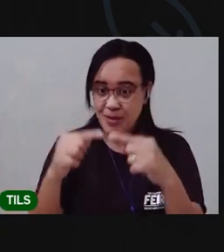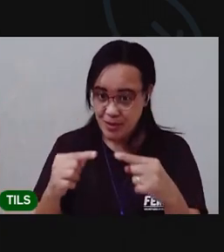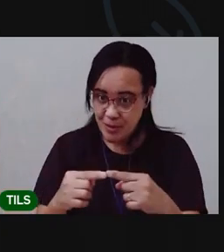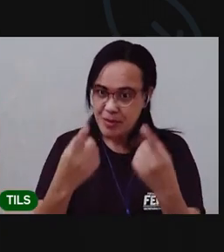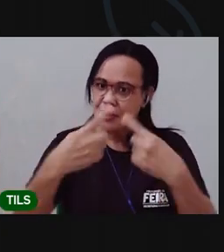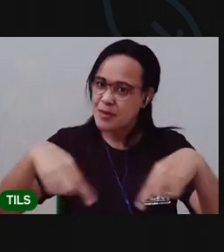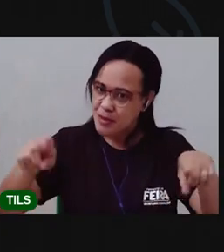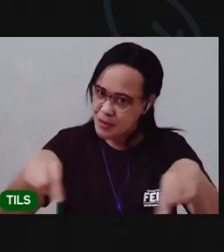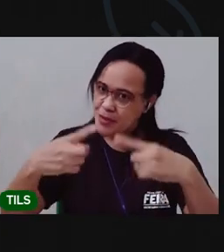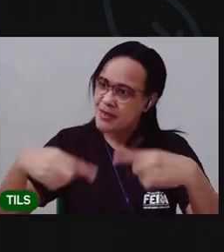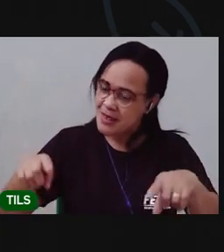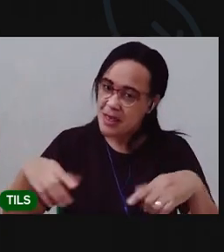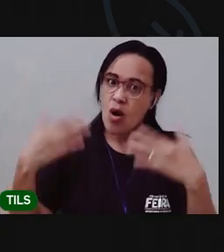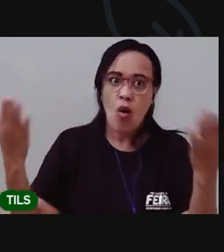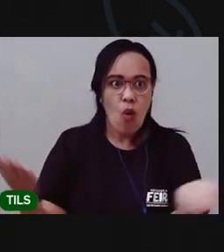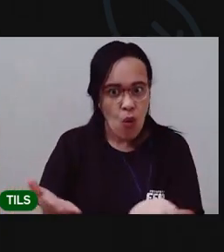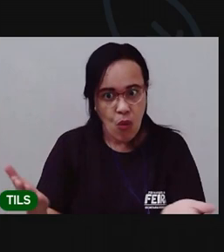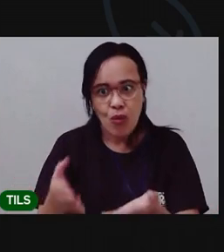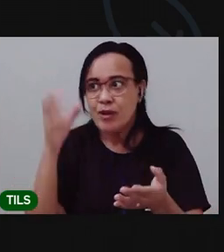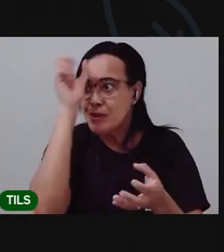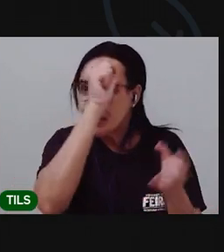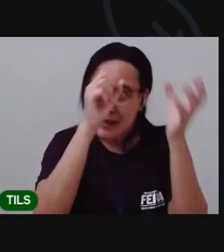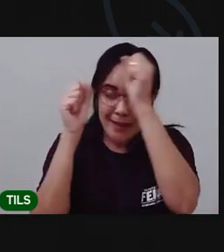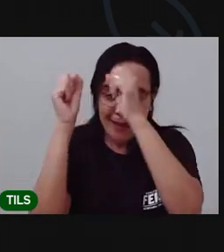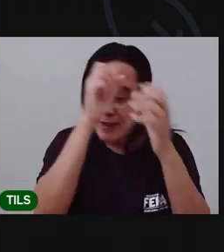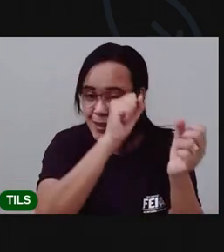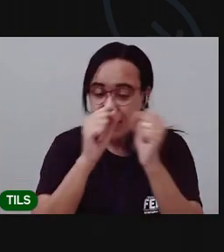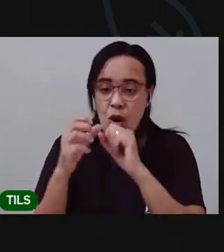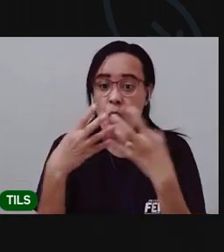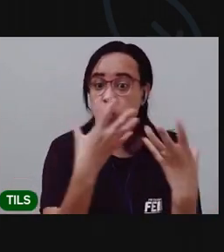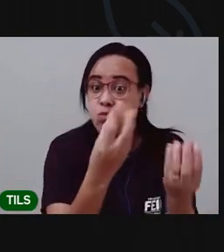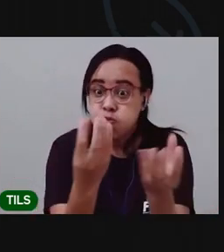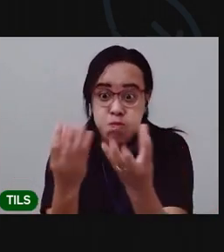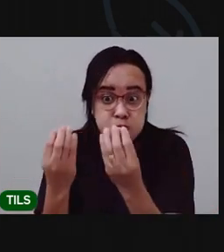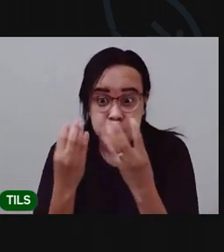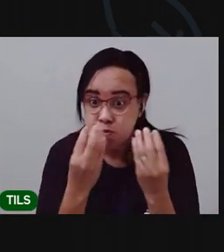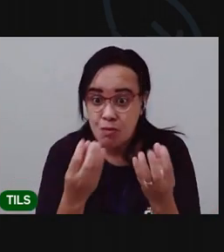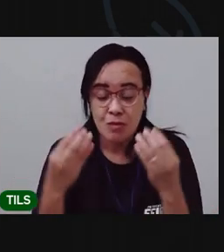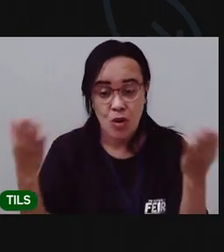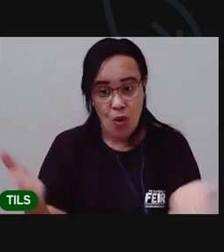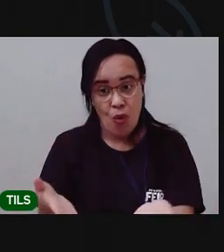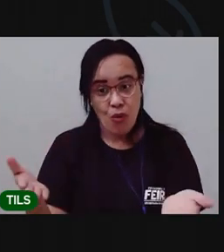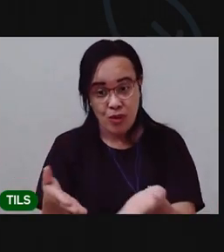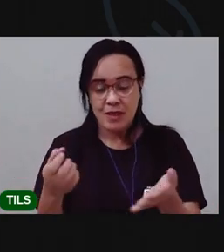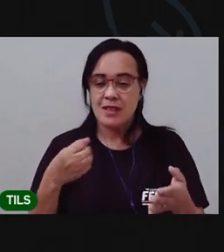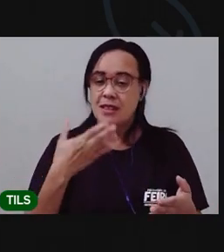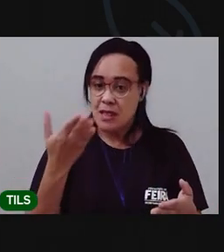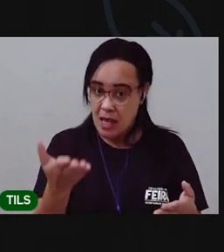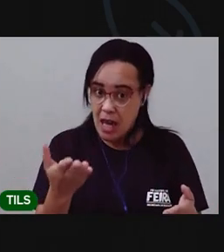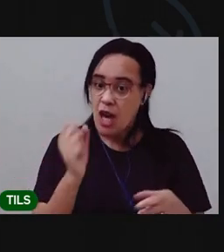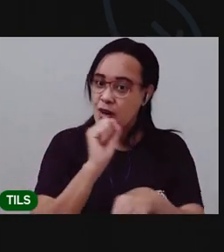Olha quanta coisa a gente aprendeu hoje. Espero que vocês tenham gostado na nossa aula.